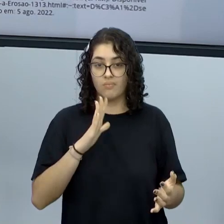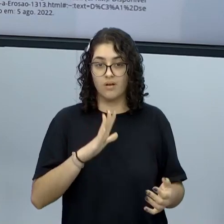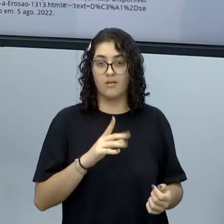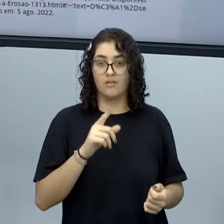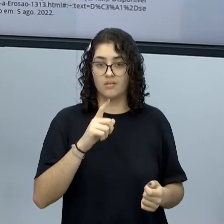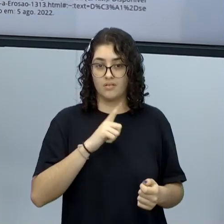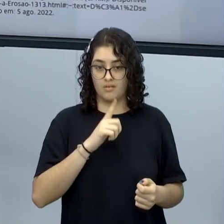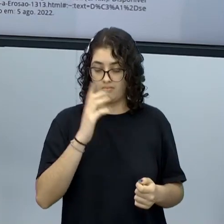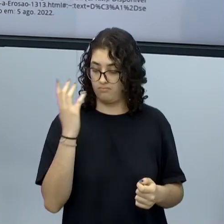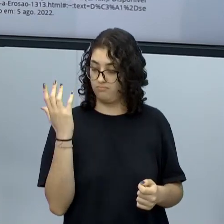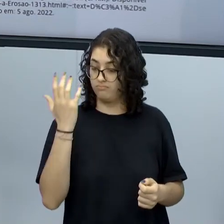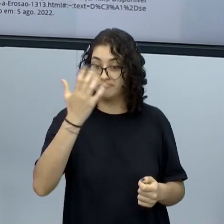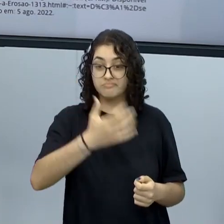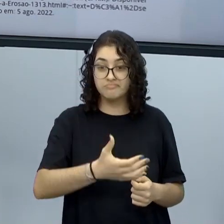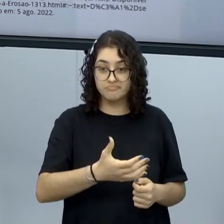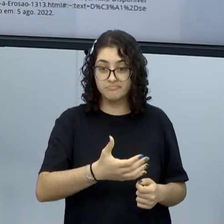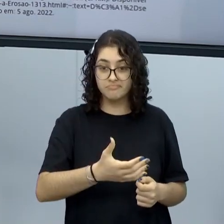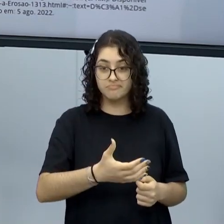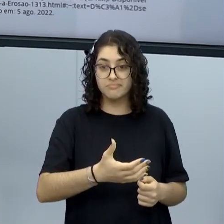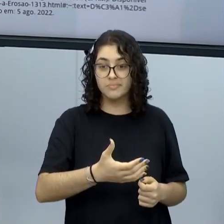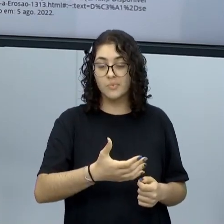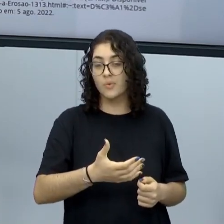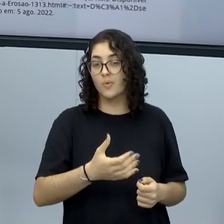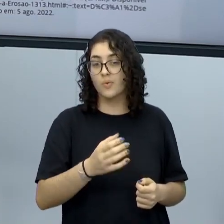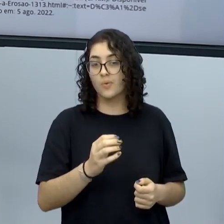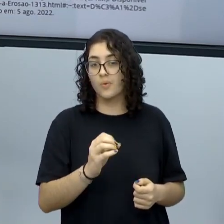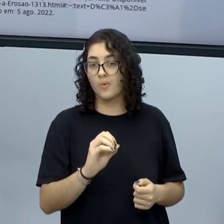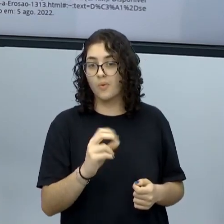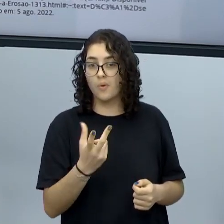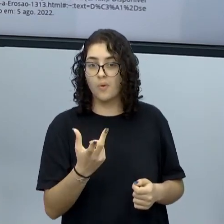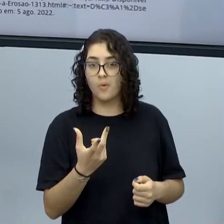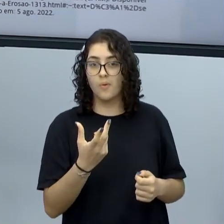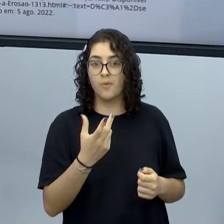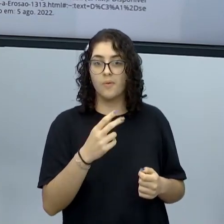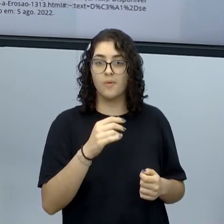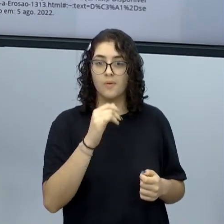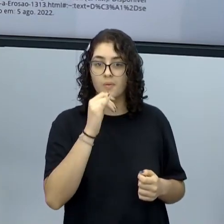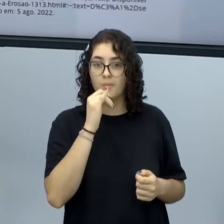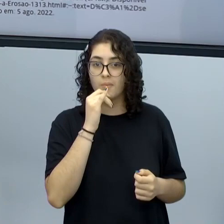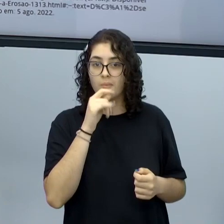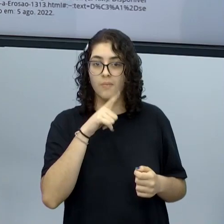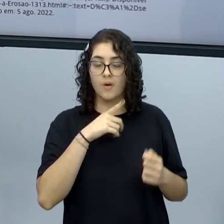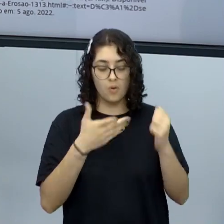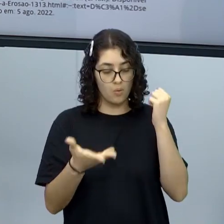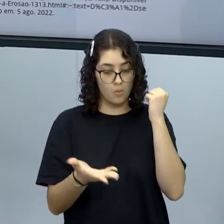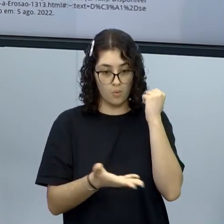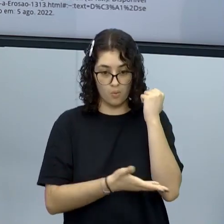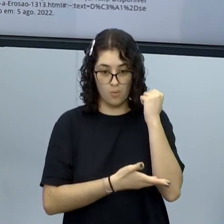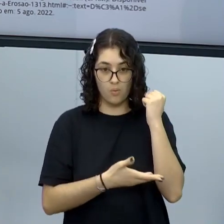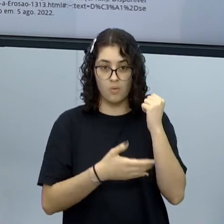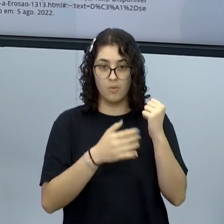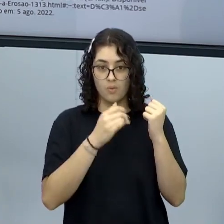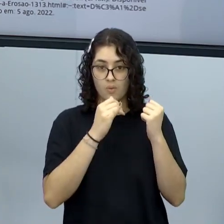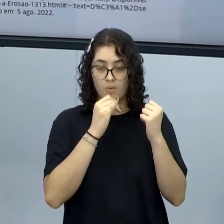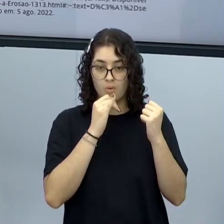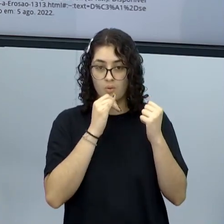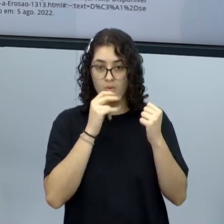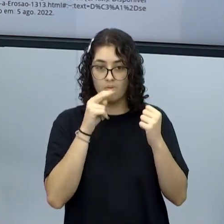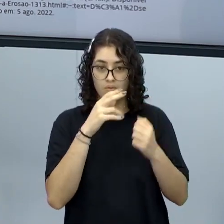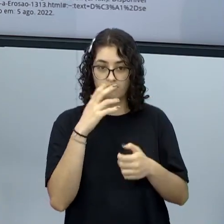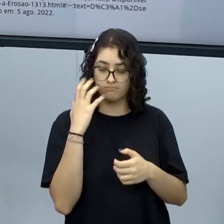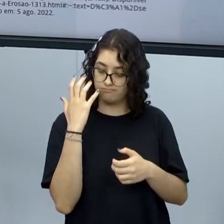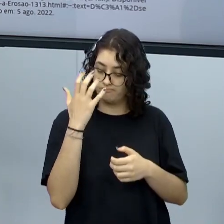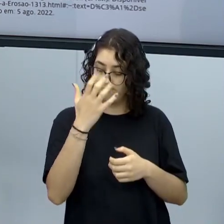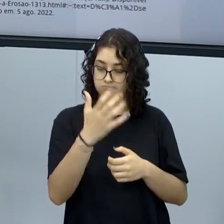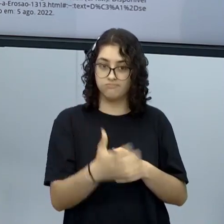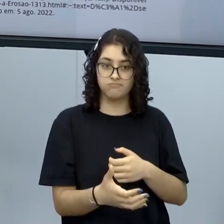árvore caída no chão, ou uma árvore que foi retirada pela raiz, quando ela é derrubada, vocês percebem